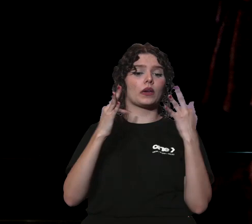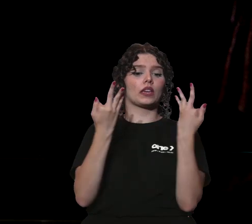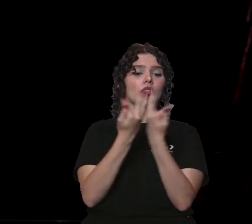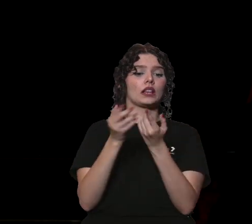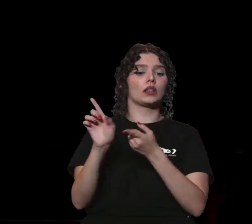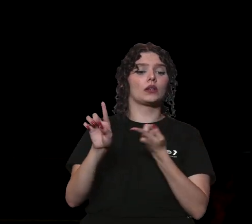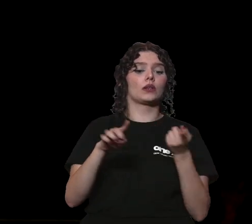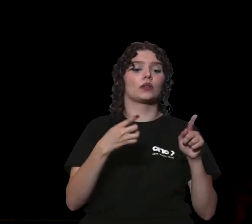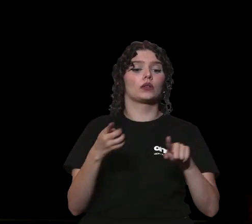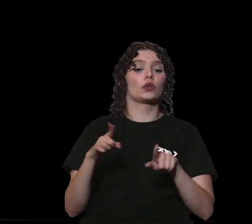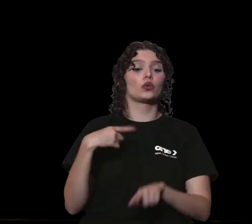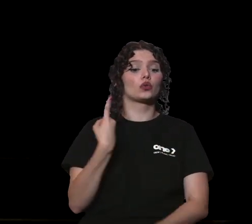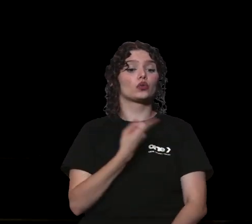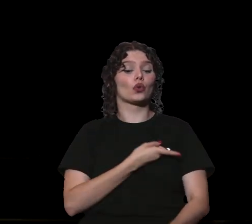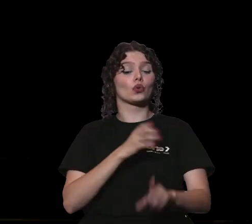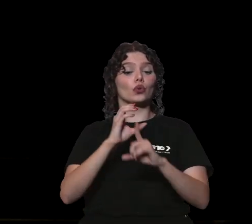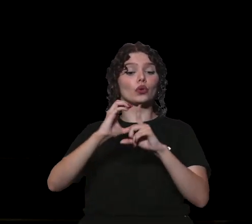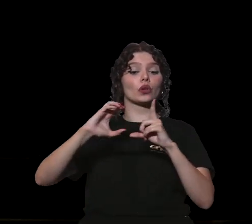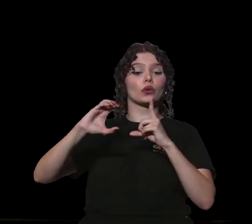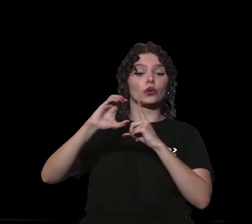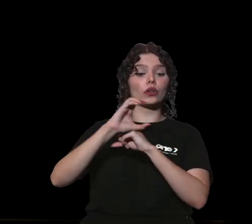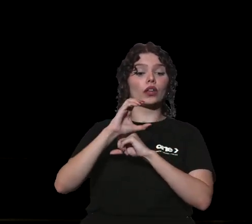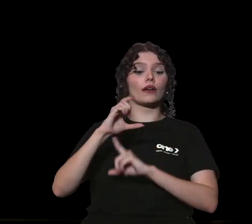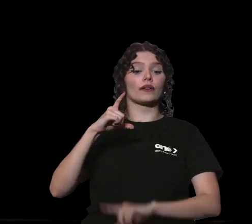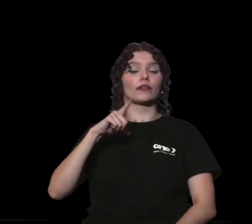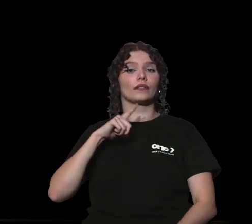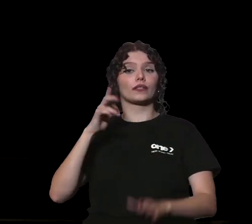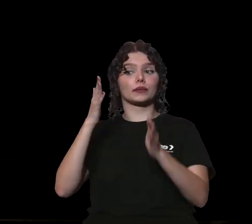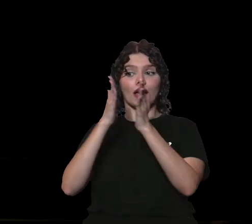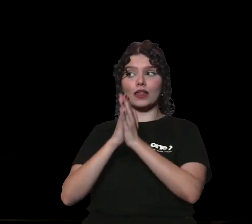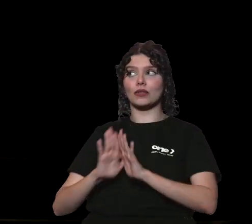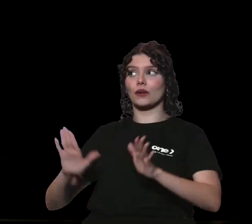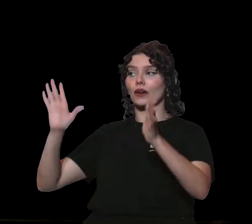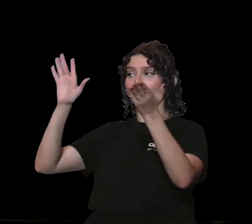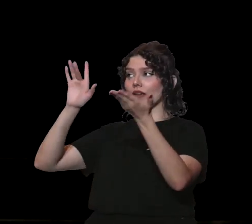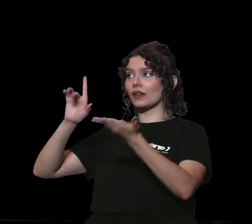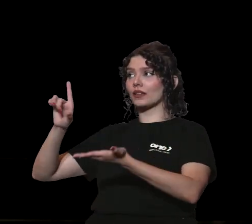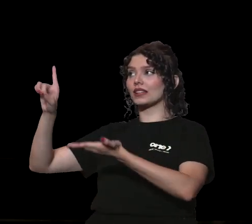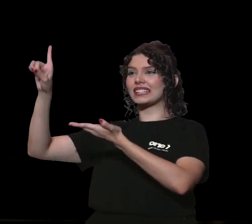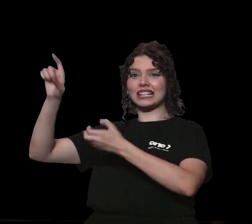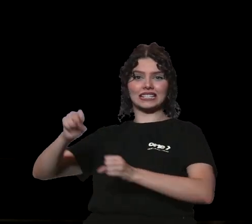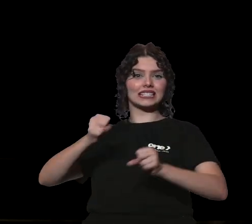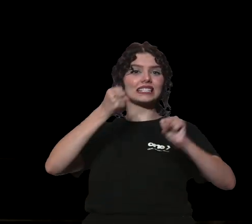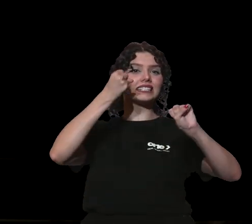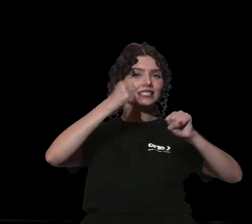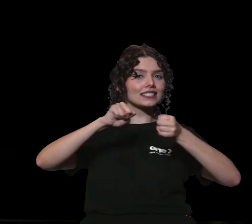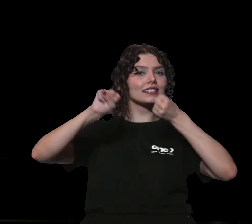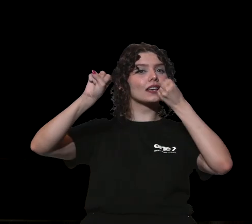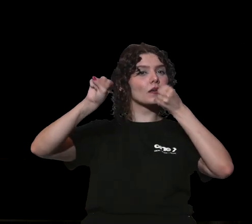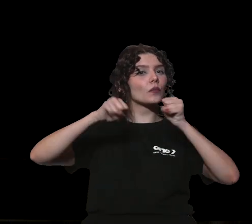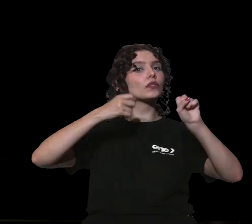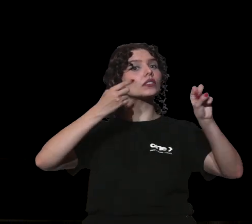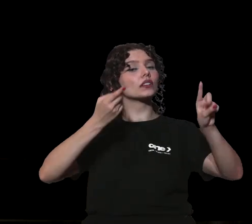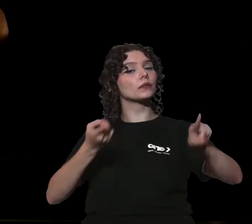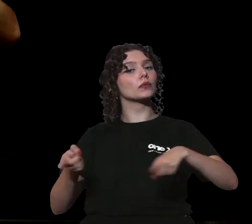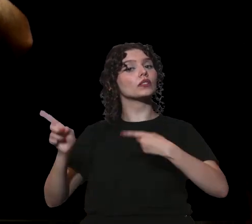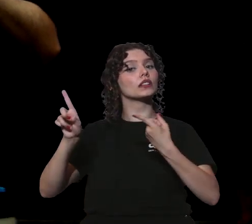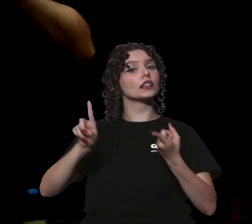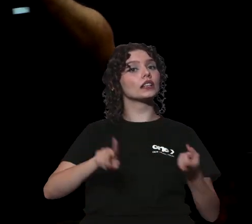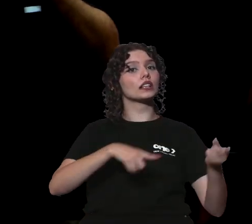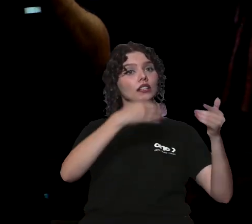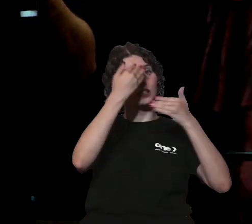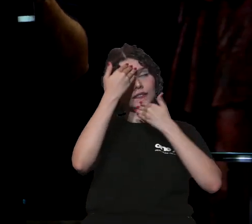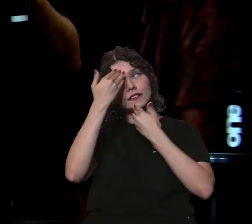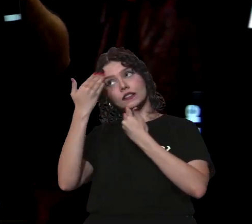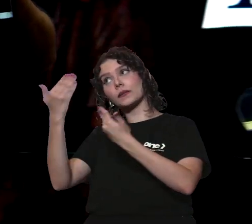nos nossos cultos, nós vamos começar a adorar a Deus com salmos e hinos de gratidão.